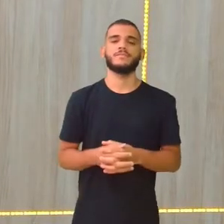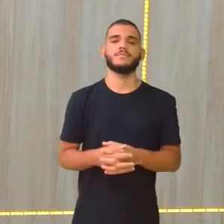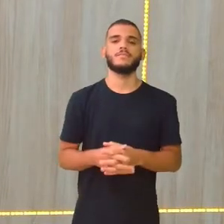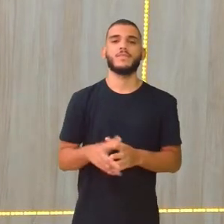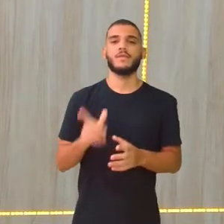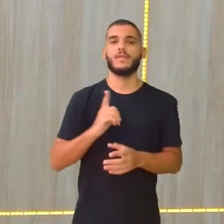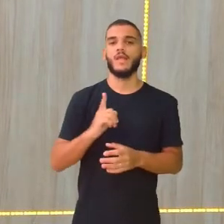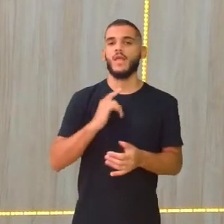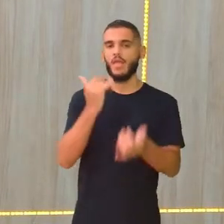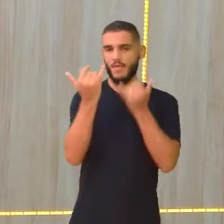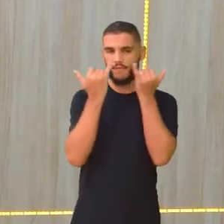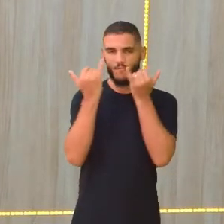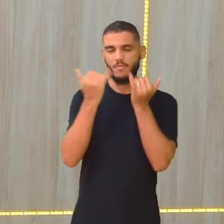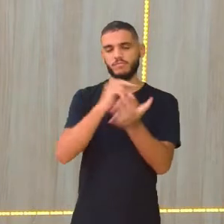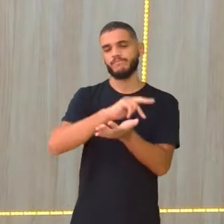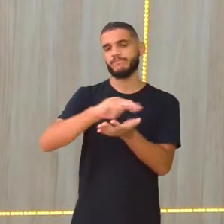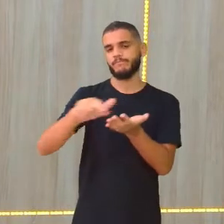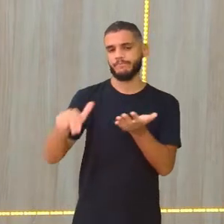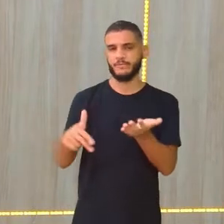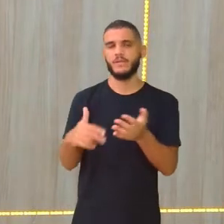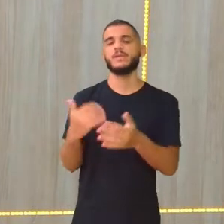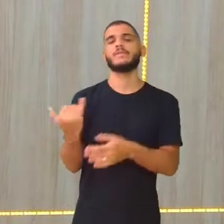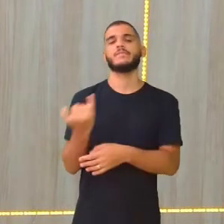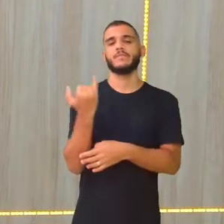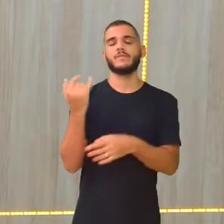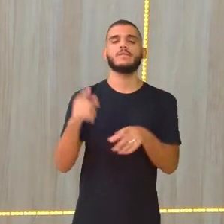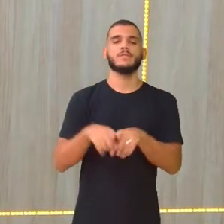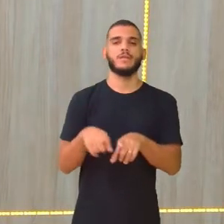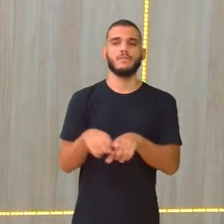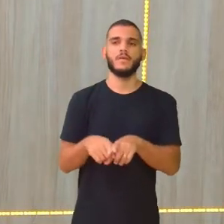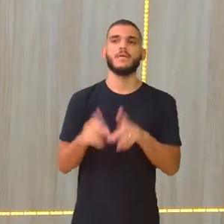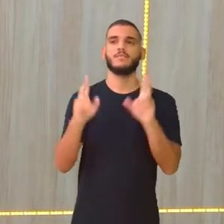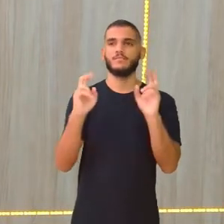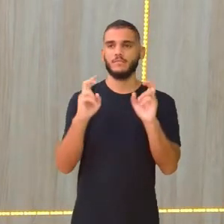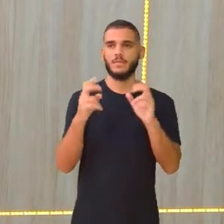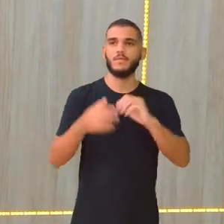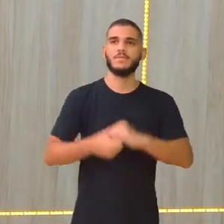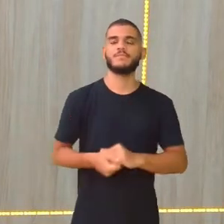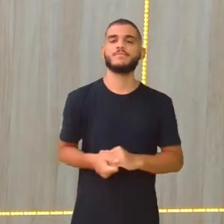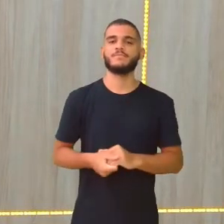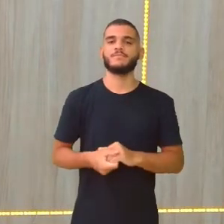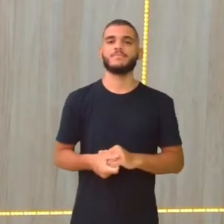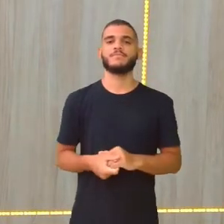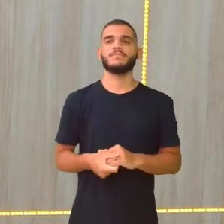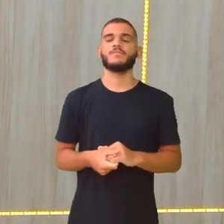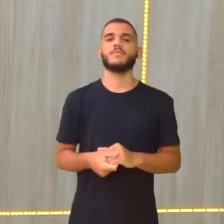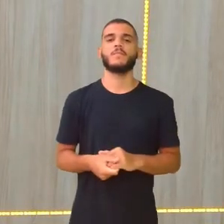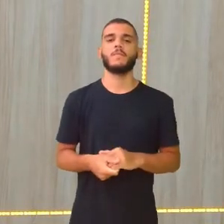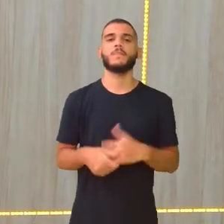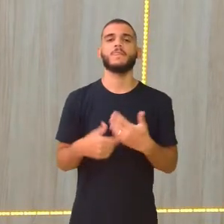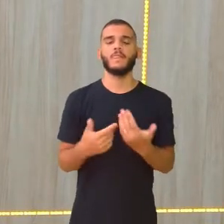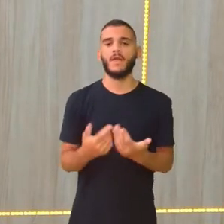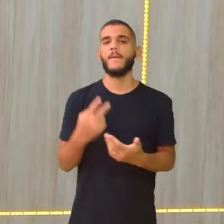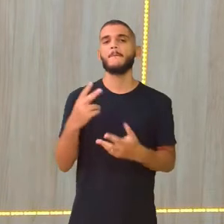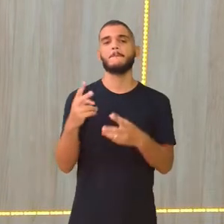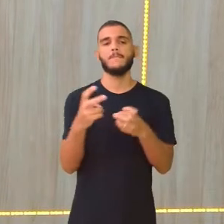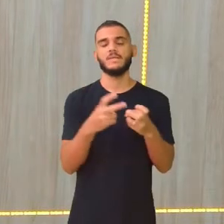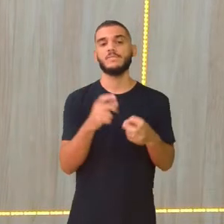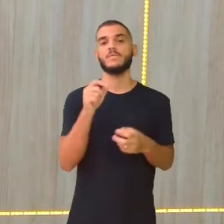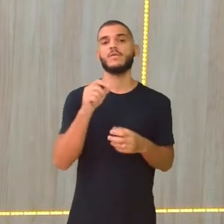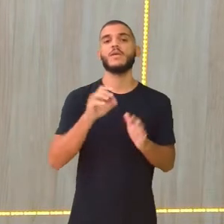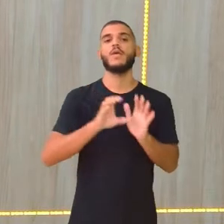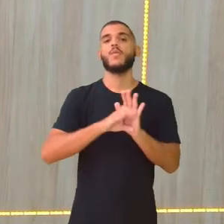temos outras informações aí muito importantes a respeito desse tema. Aqui a gente vai ver um pouquinho a questão do